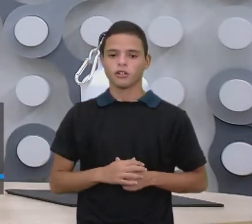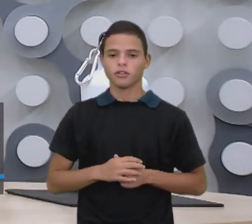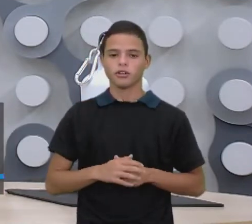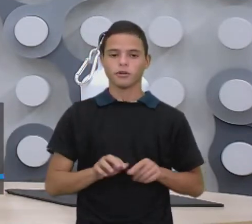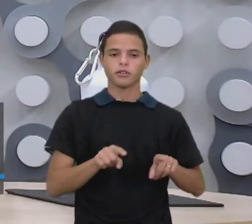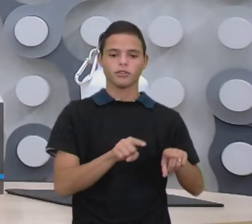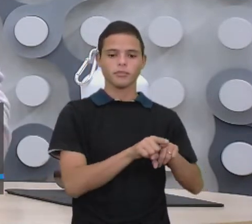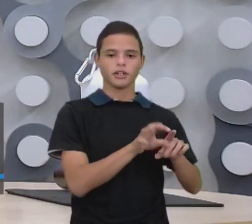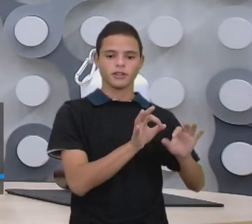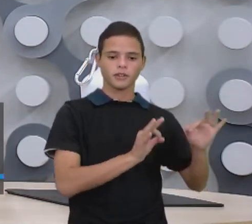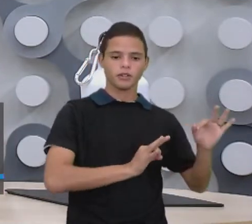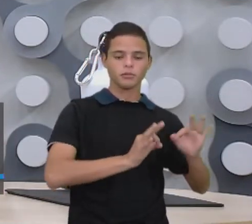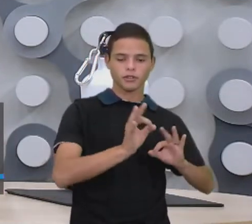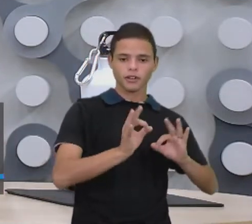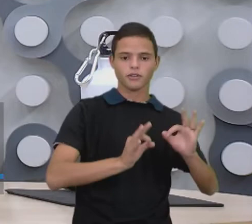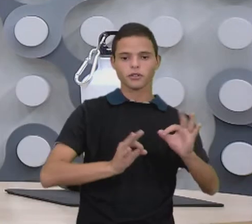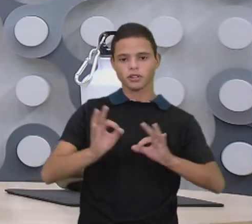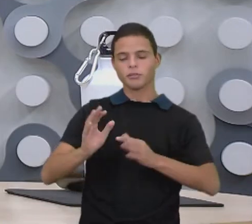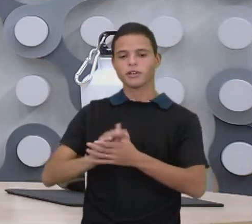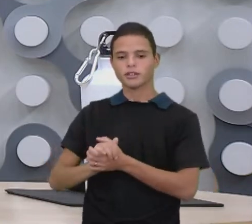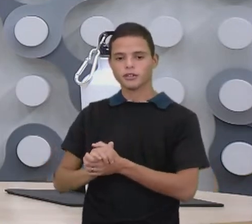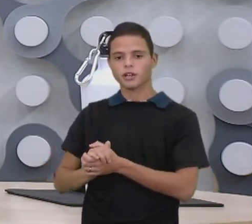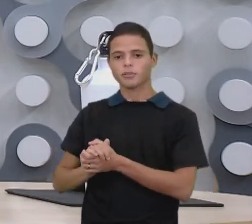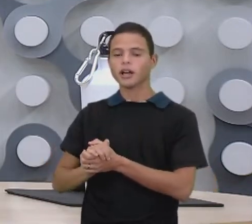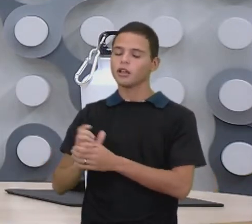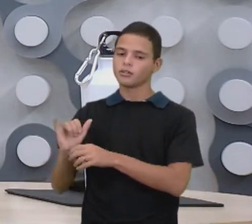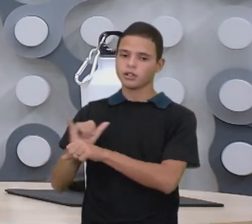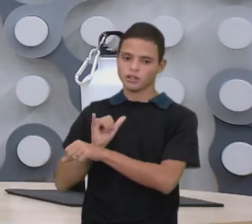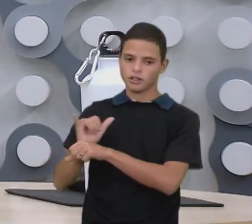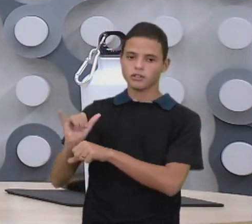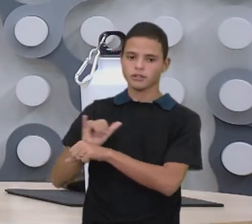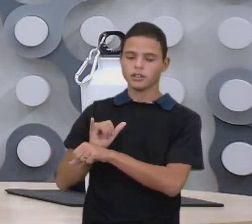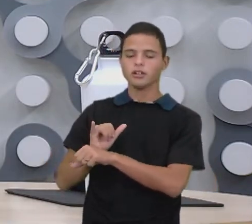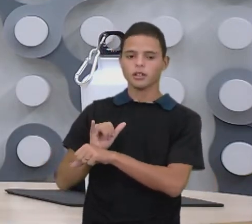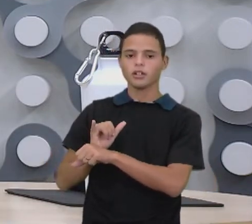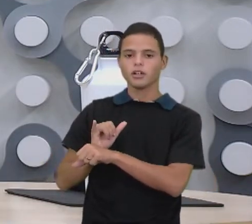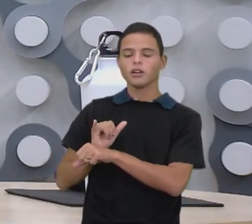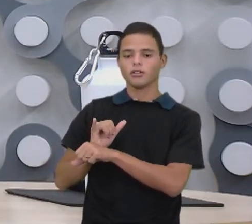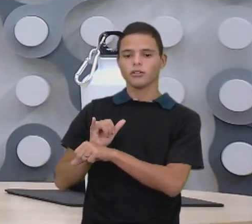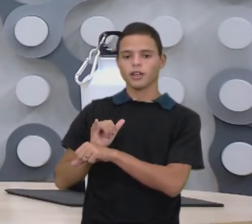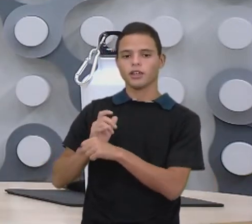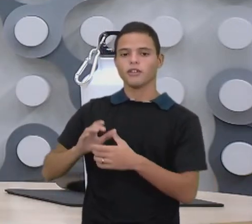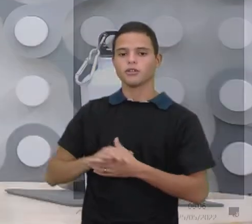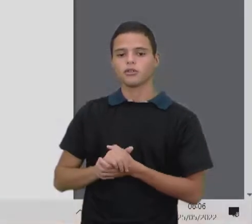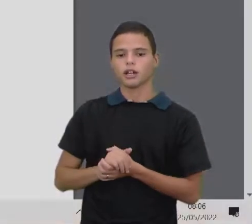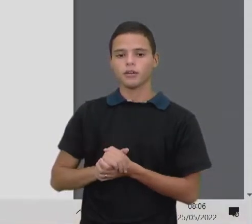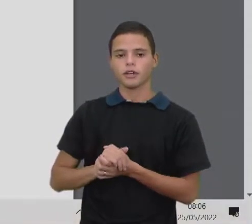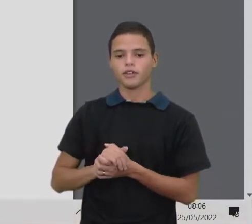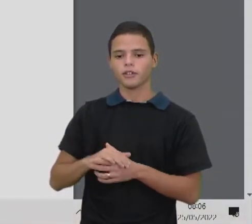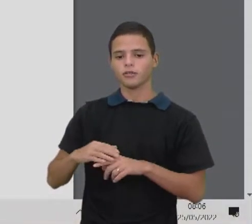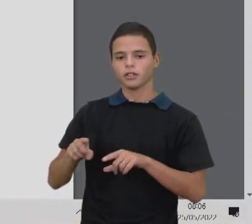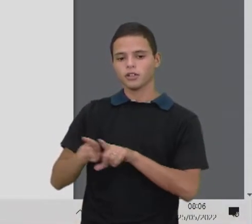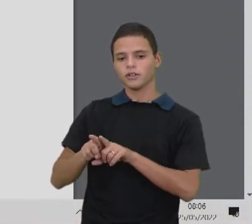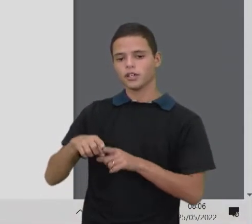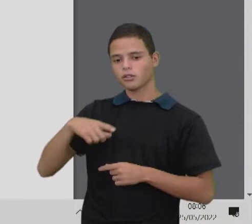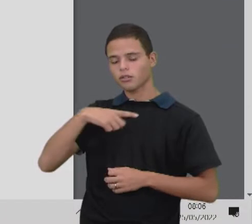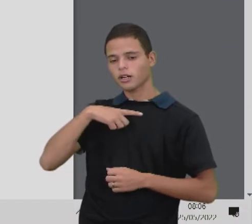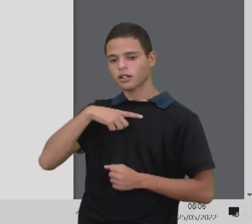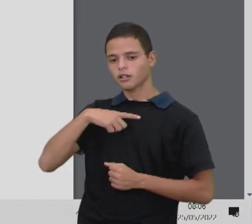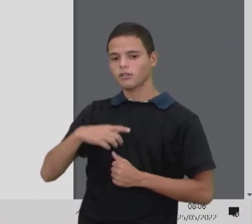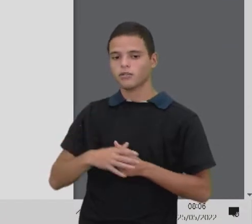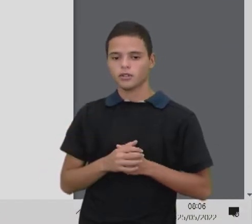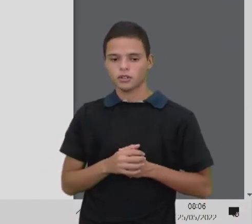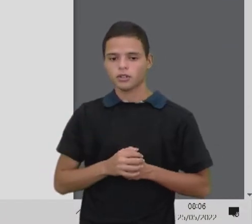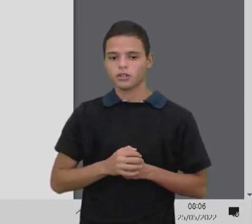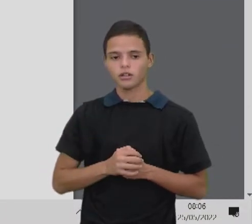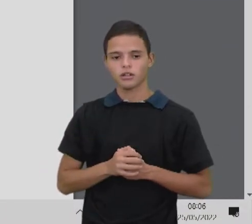tá? E se o pessoal puder duplicar aqui a minha tela, eu vou estar mostrando aqui para os alunos o plano